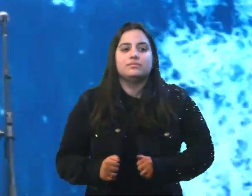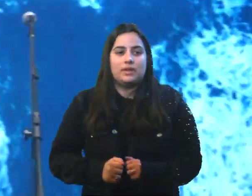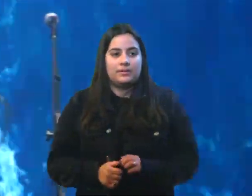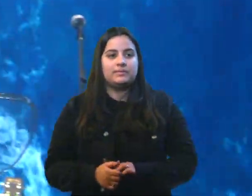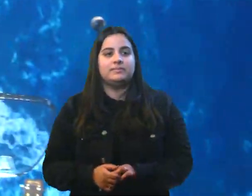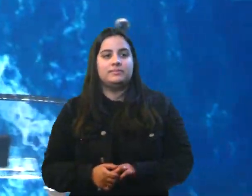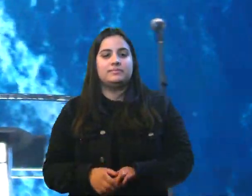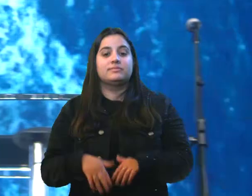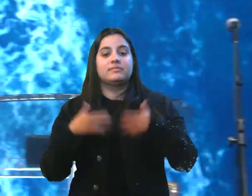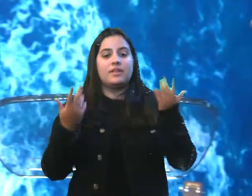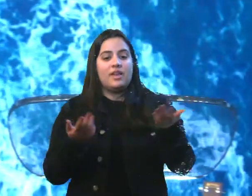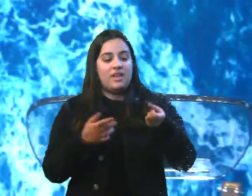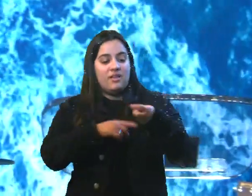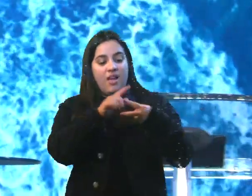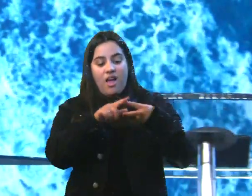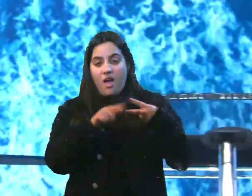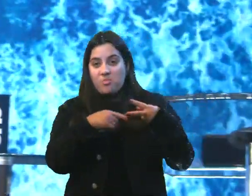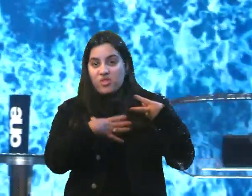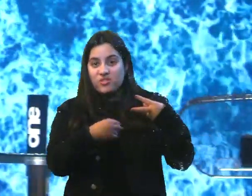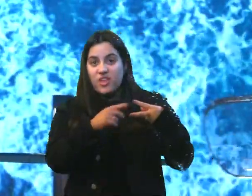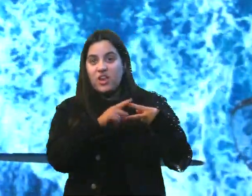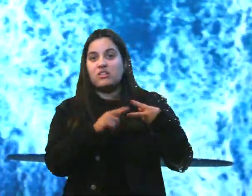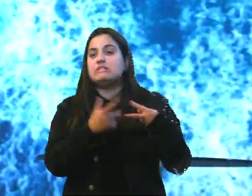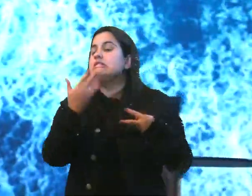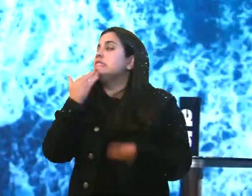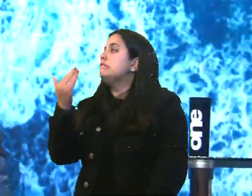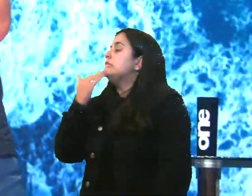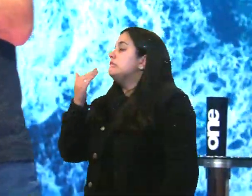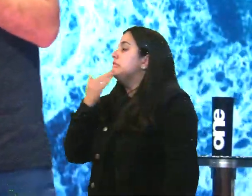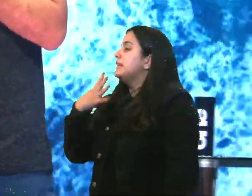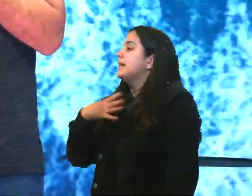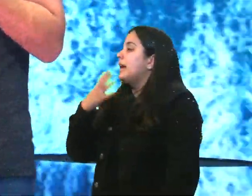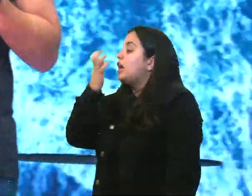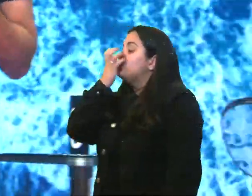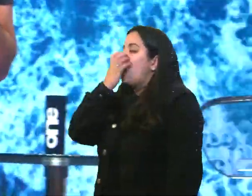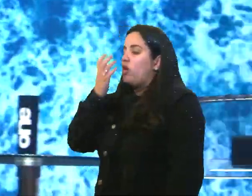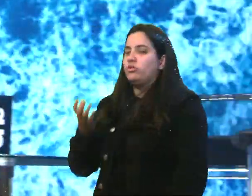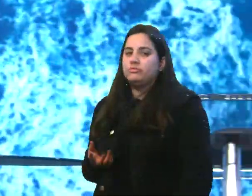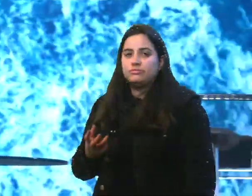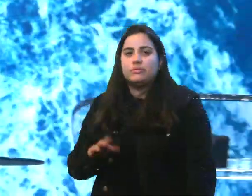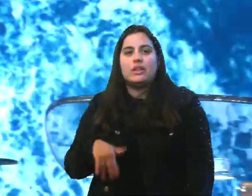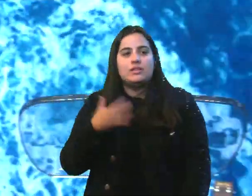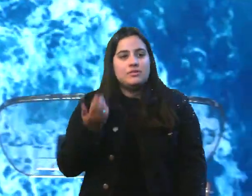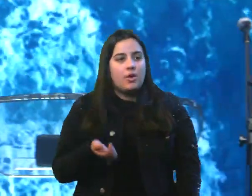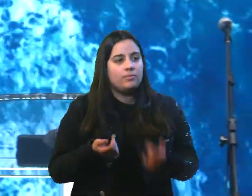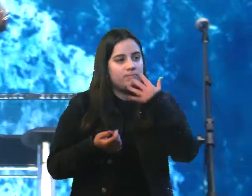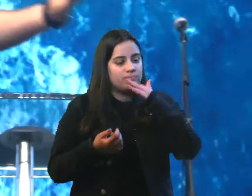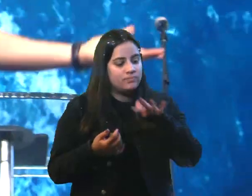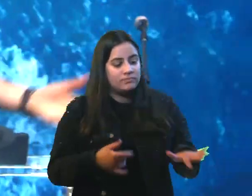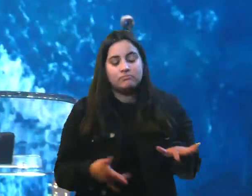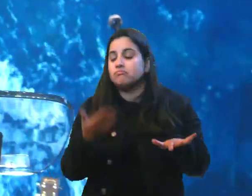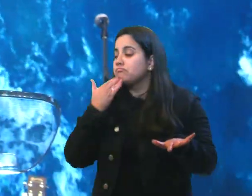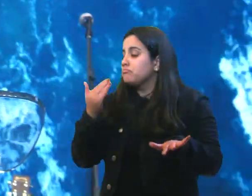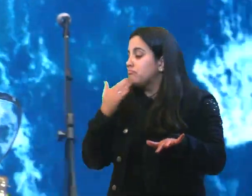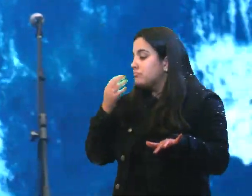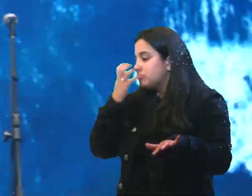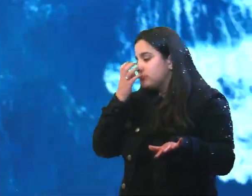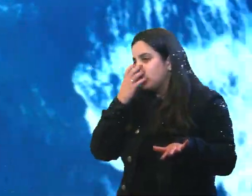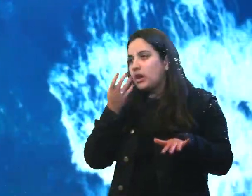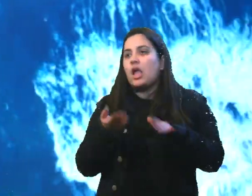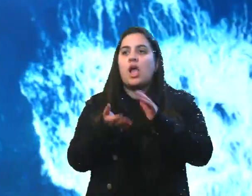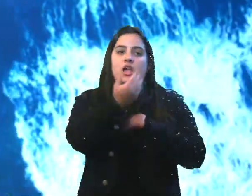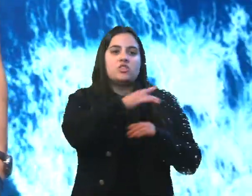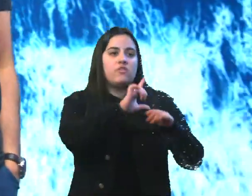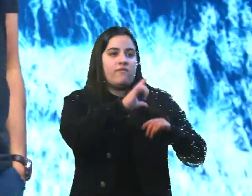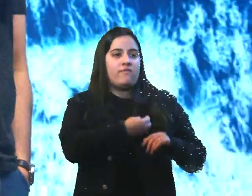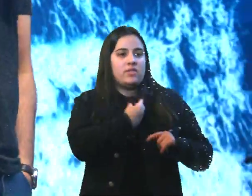Os meus filhos começaram a pedir um cachorro. Então, eles começaram a pedir um cachorro e tudo mais, e a gente morava num apartamento. Eu falei, não,